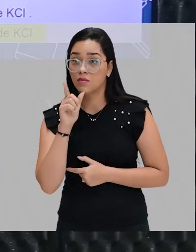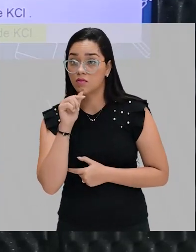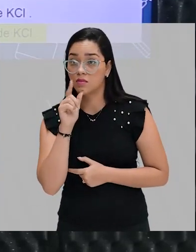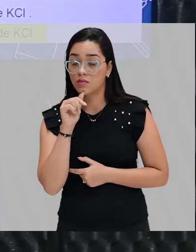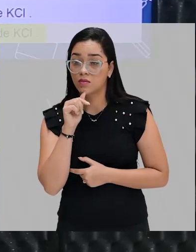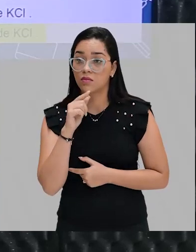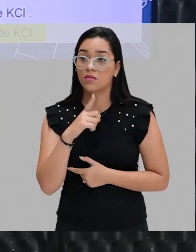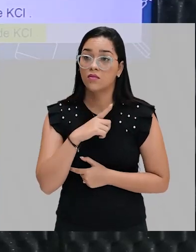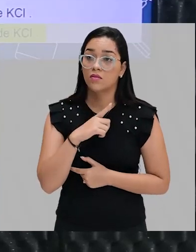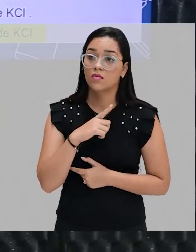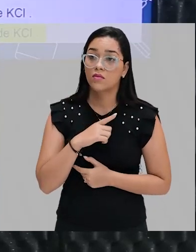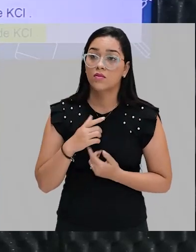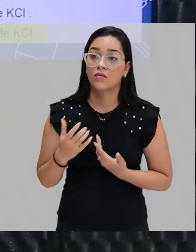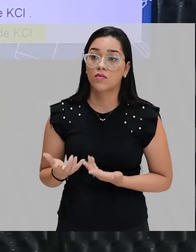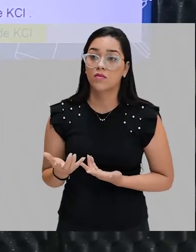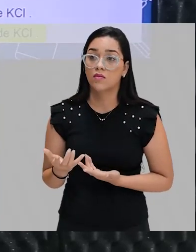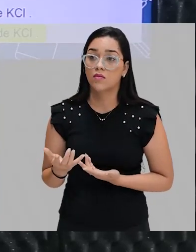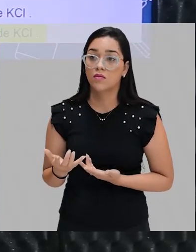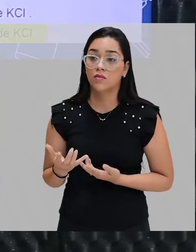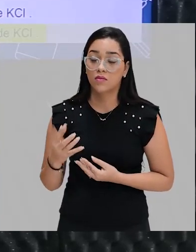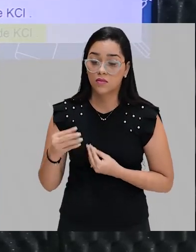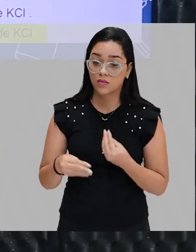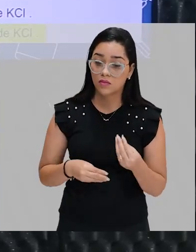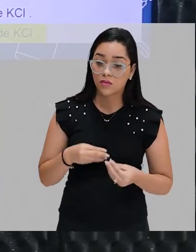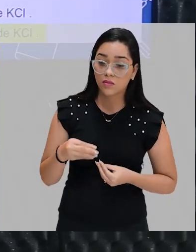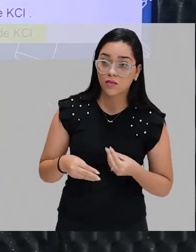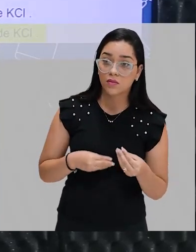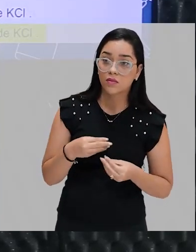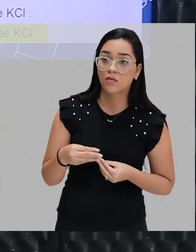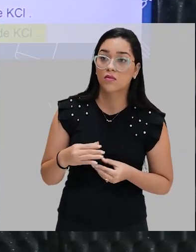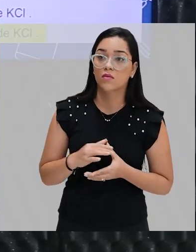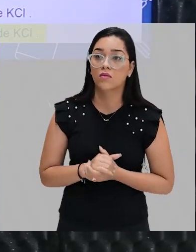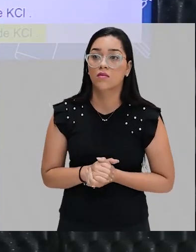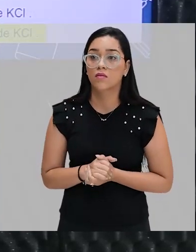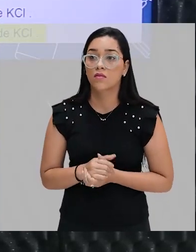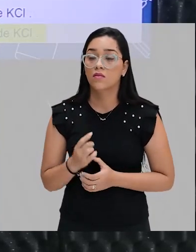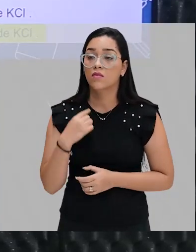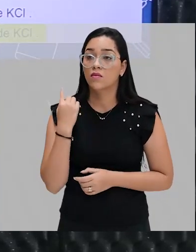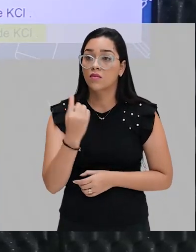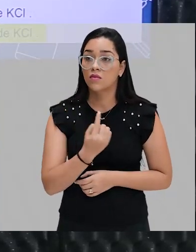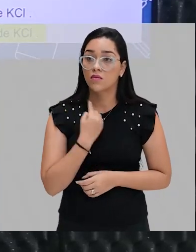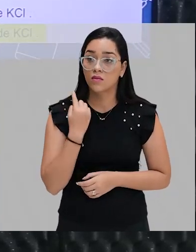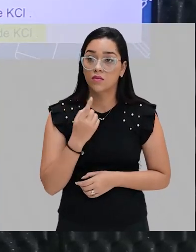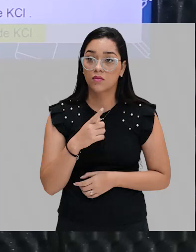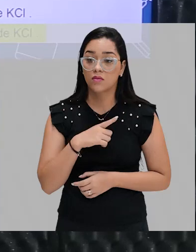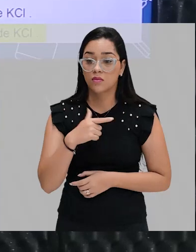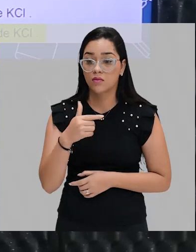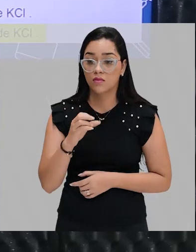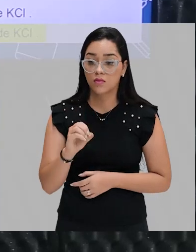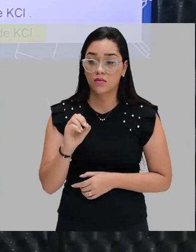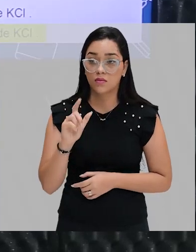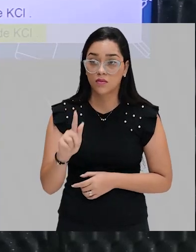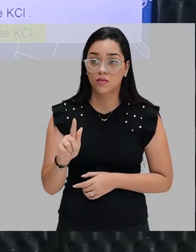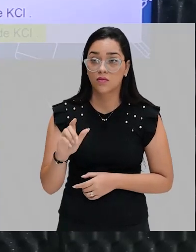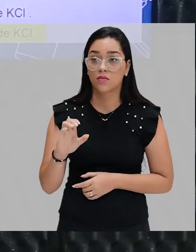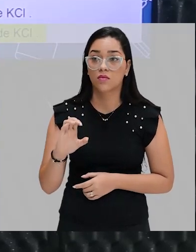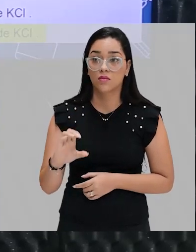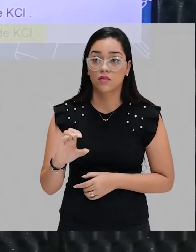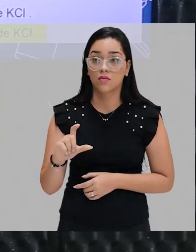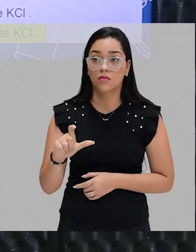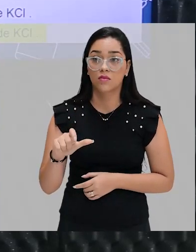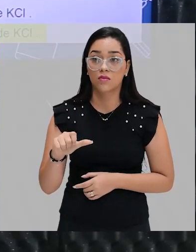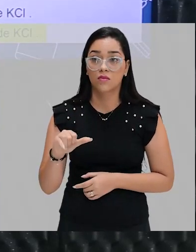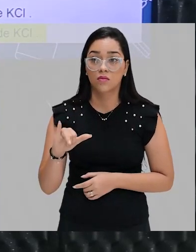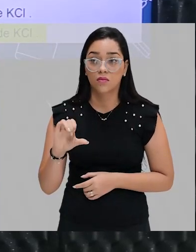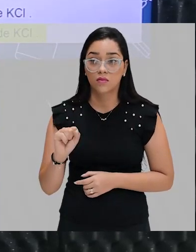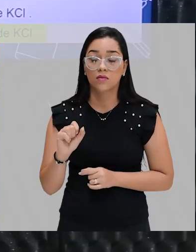vezes essa solubilidade. Quando a gente resfriar a 20 graus Celsius, olha só,